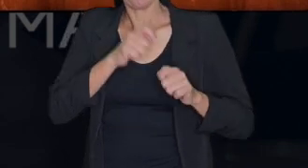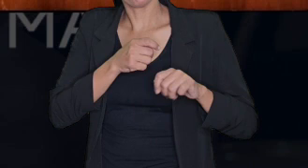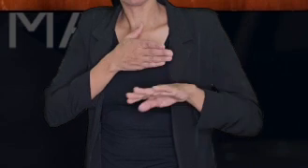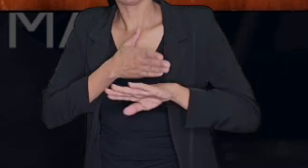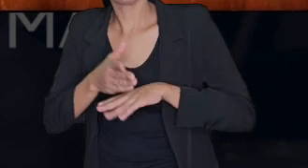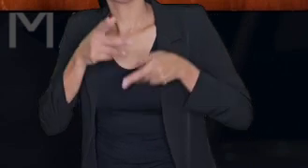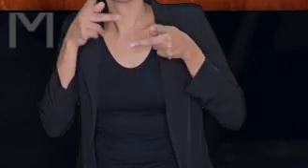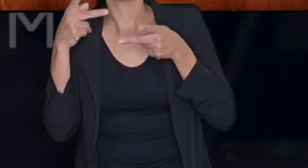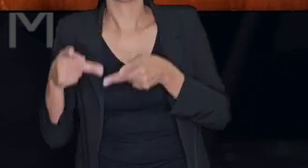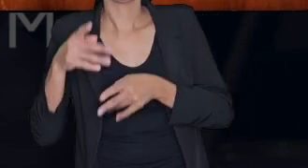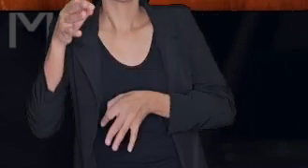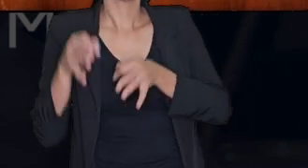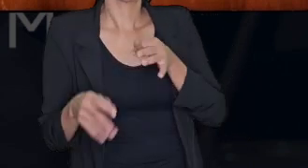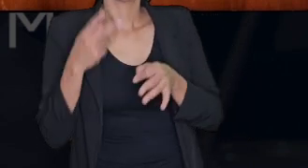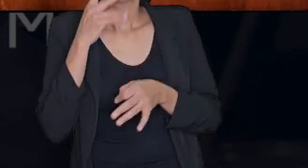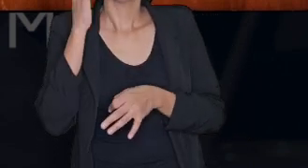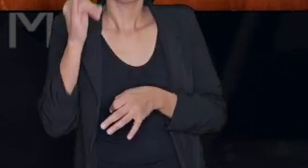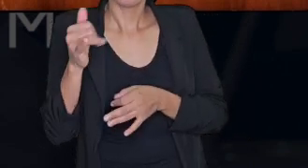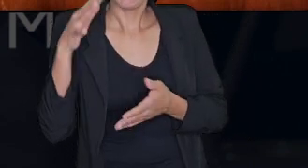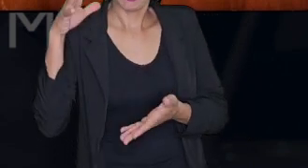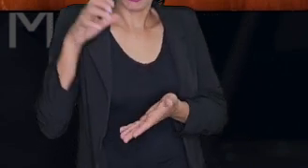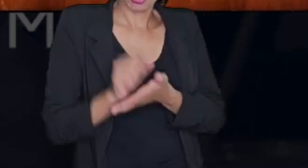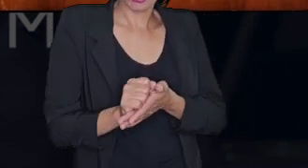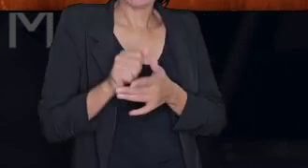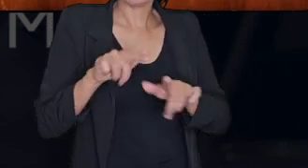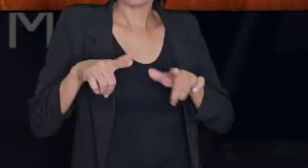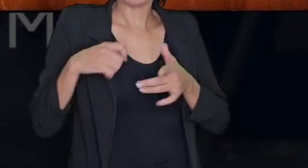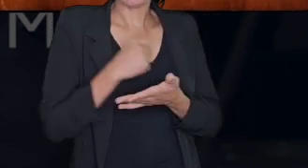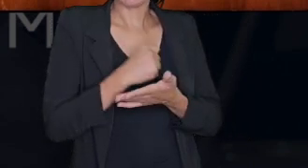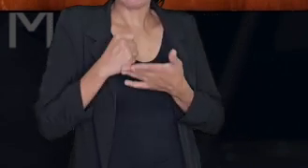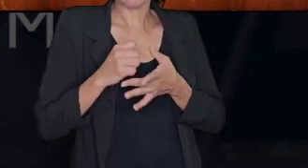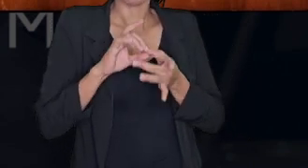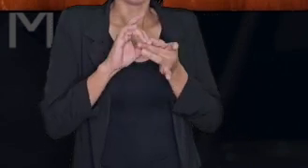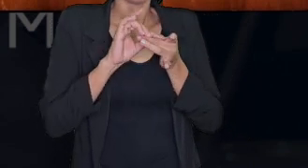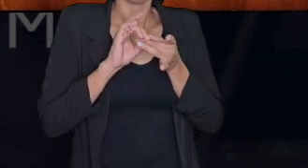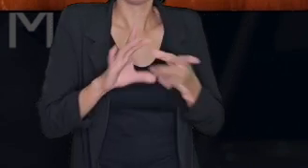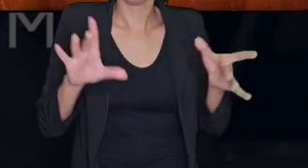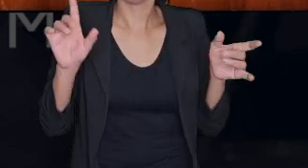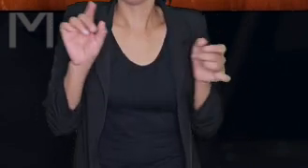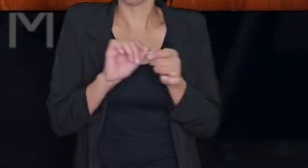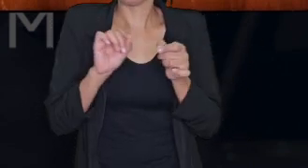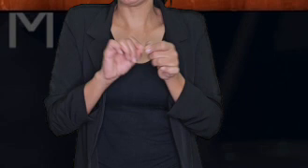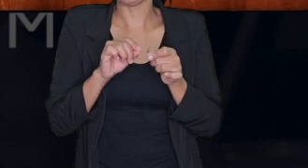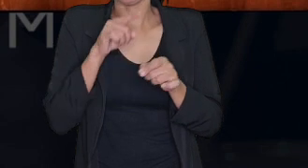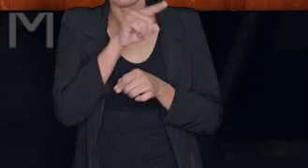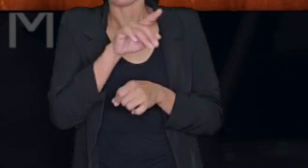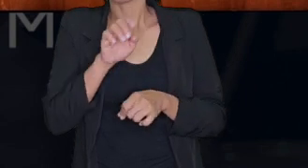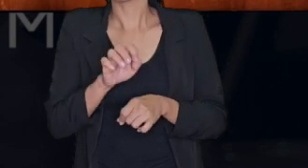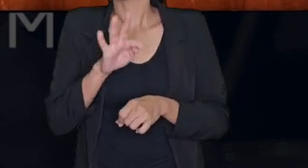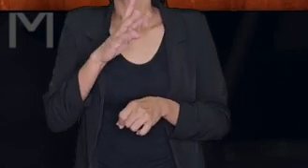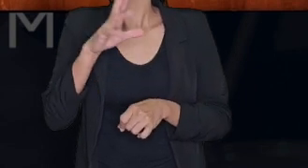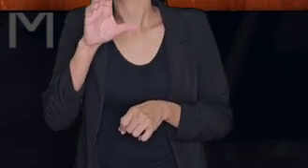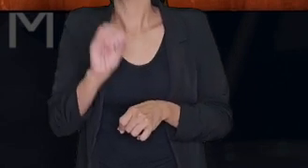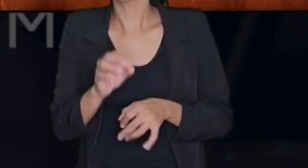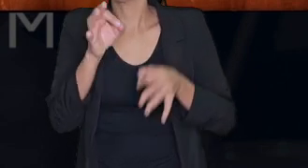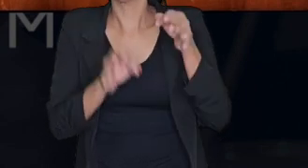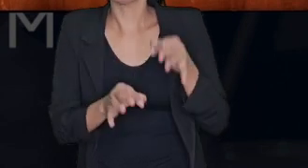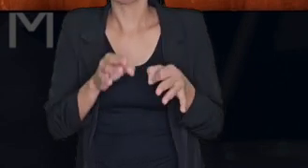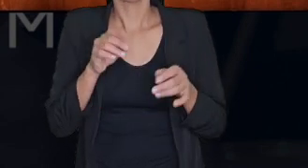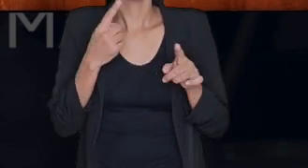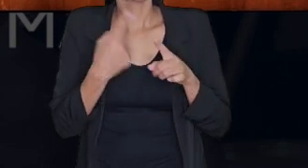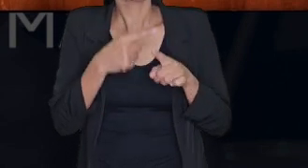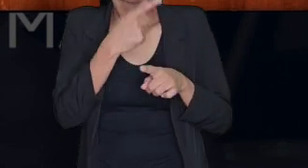mesmo com testamento, os herdeiros podem visitar o juiz das sucessões e dizer, juiz, registra esse testamento aqui e me libera para fazer